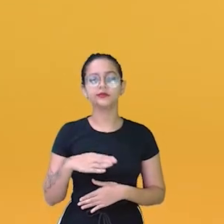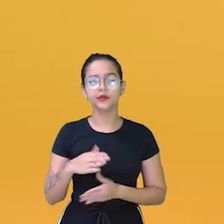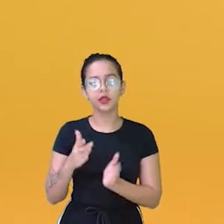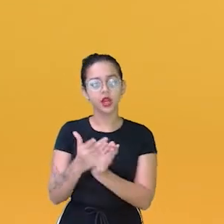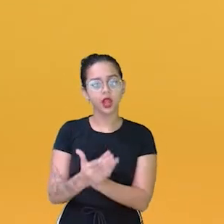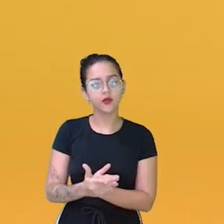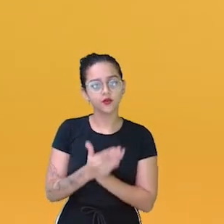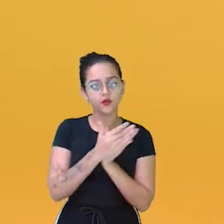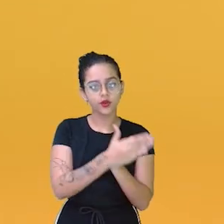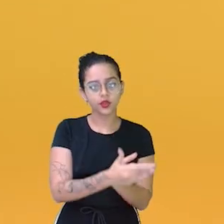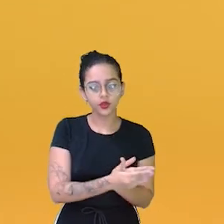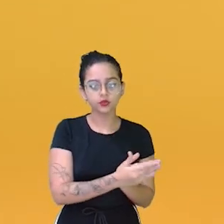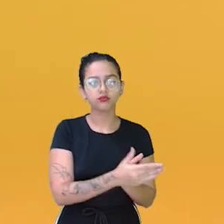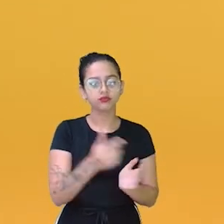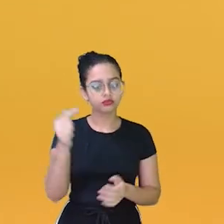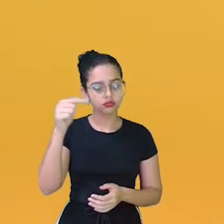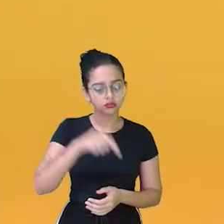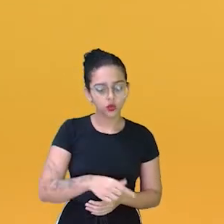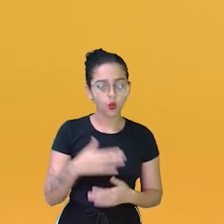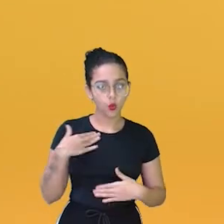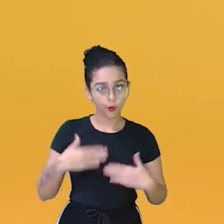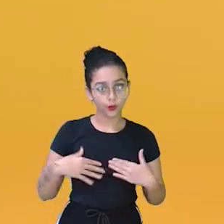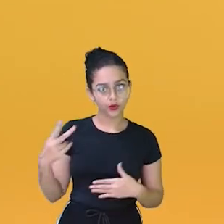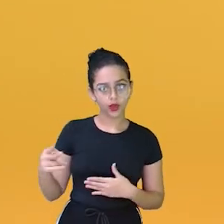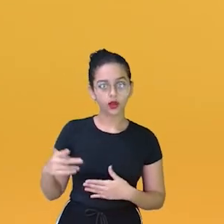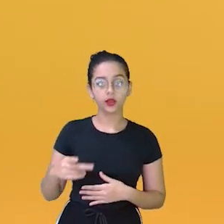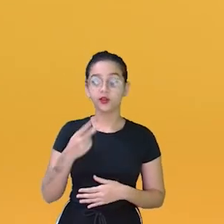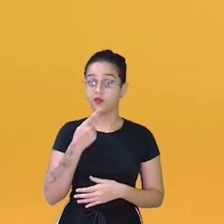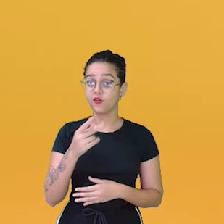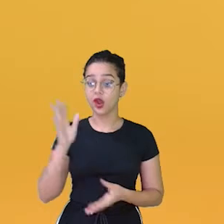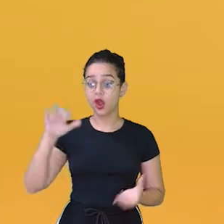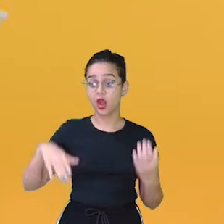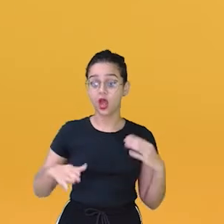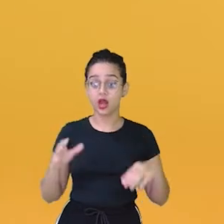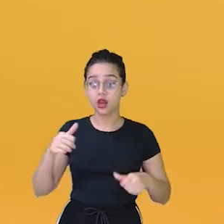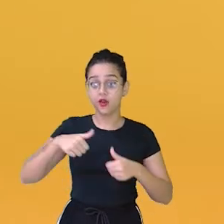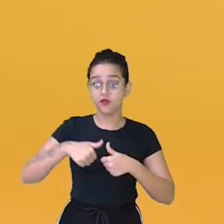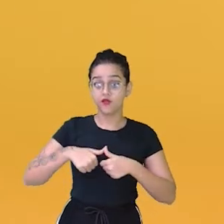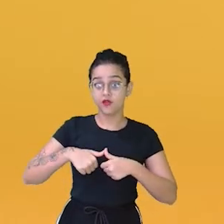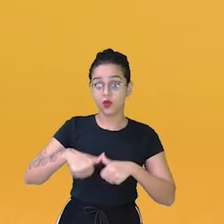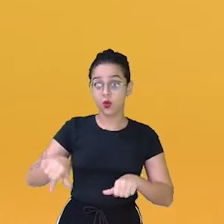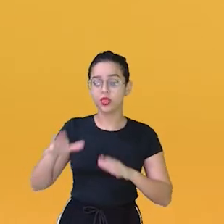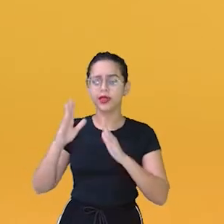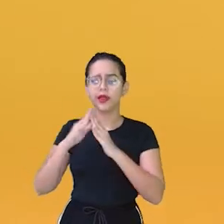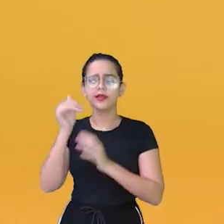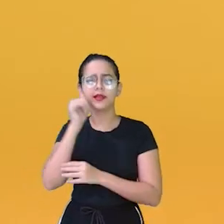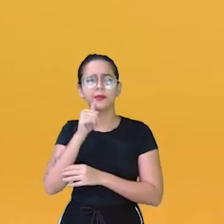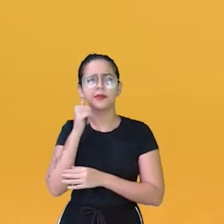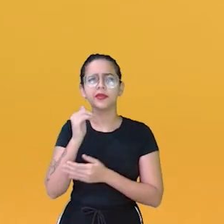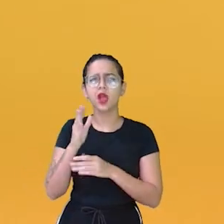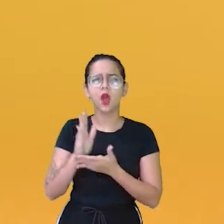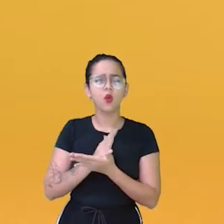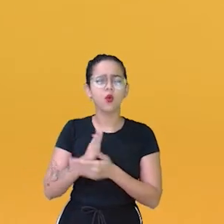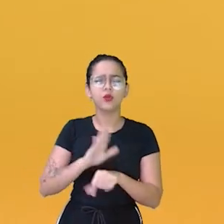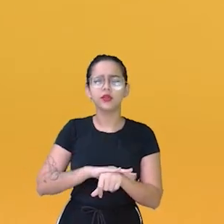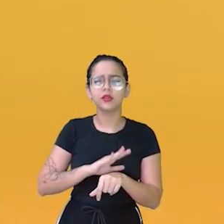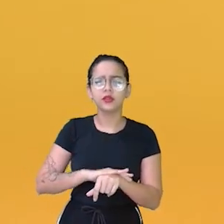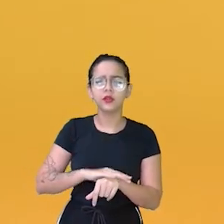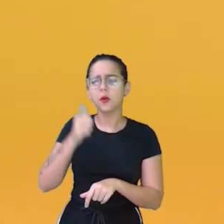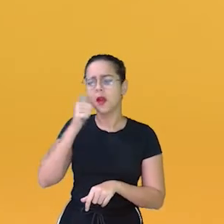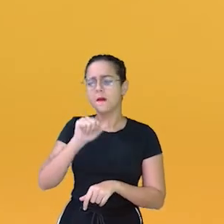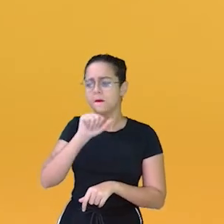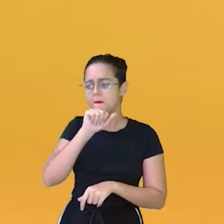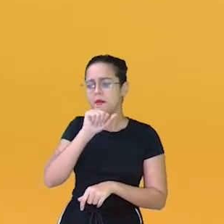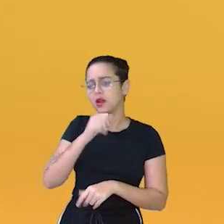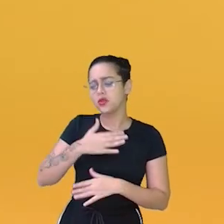navio, e diz a lenda que ele ficou na casa da menina por algum tempo, e como a mãe tinha esse